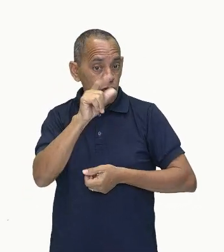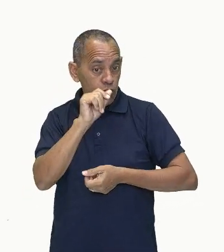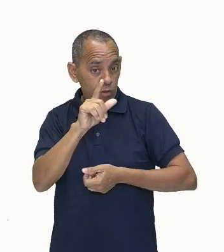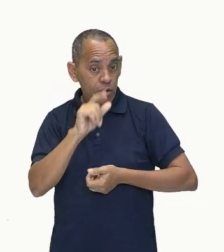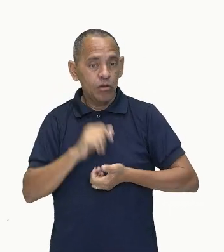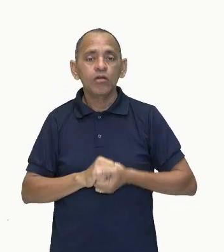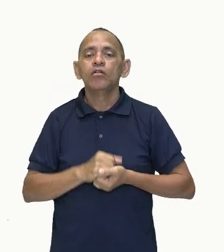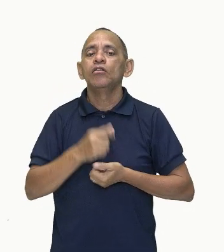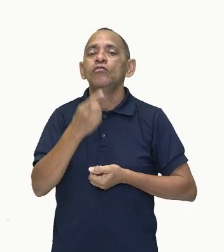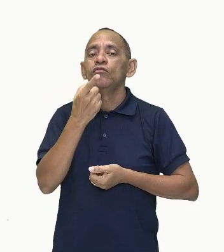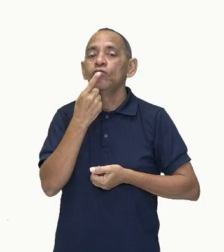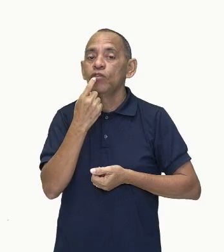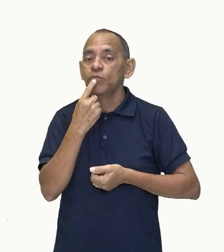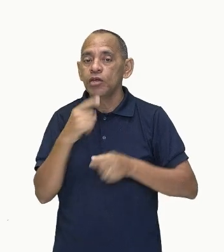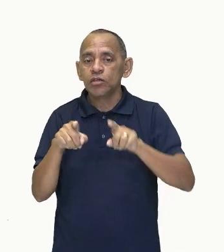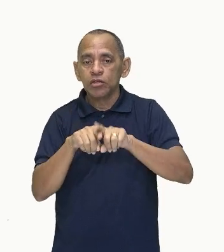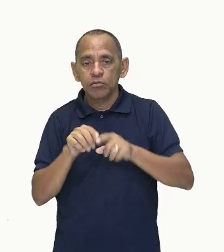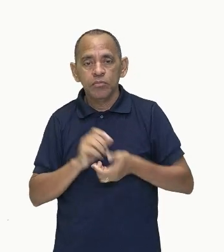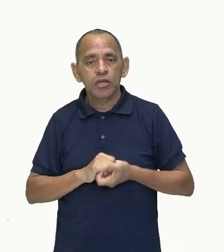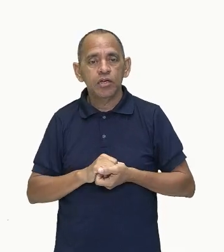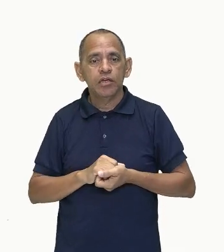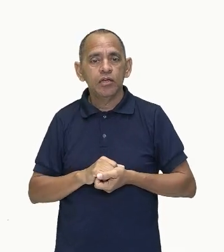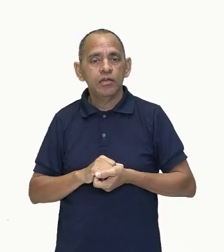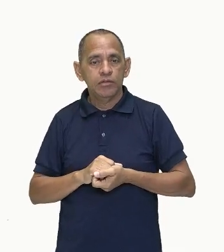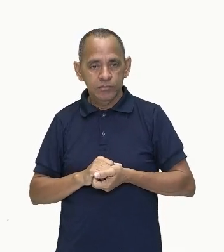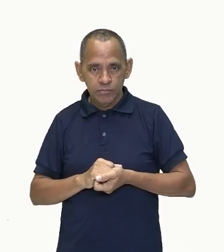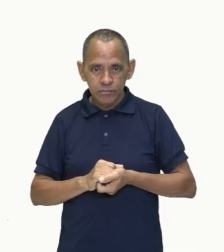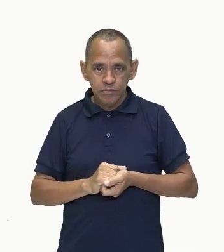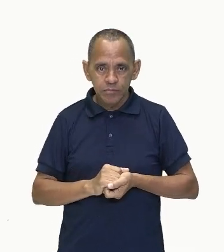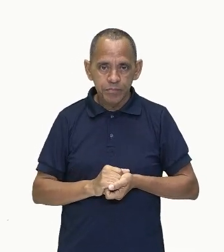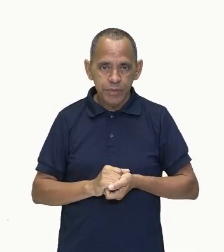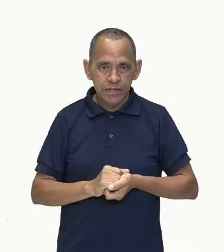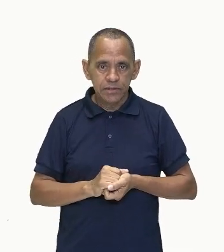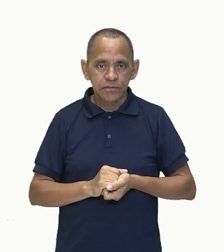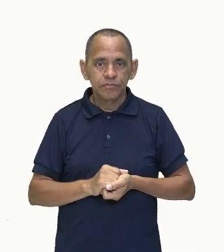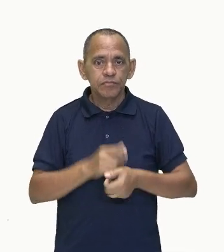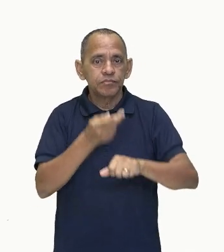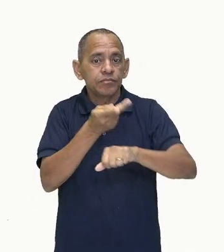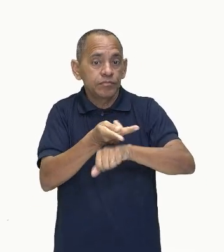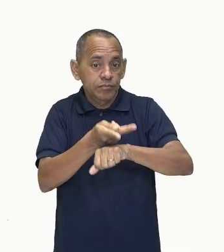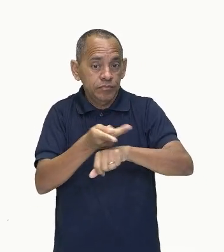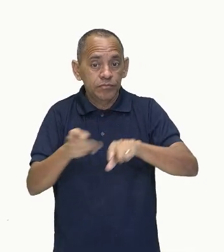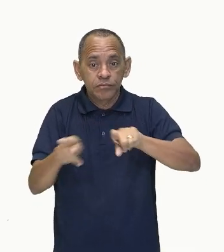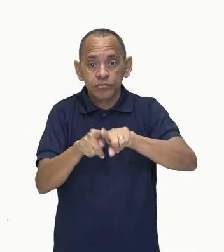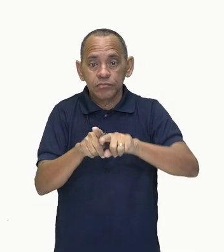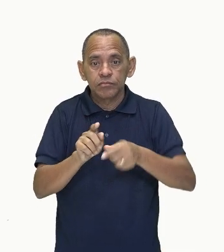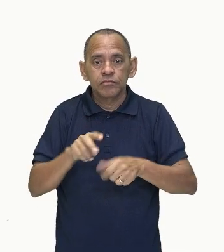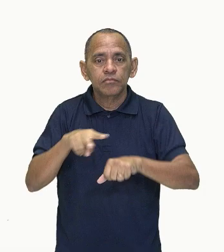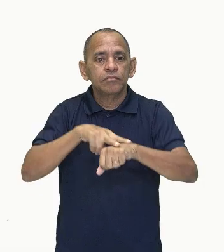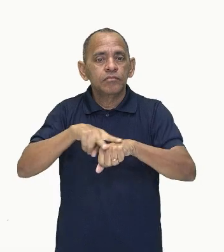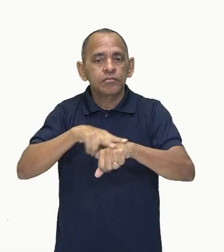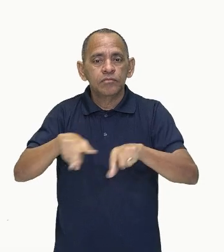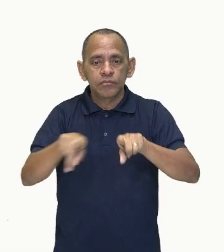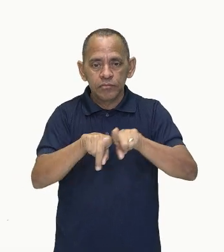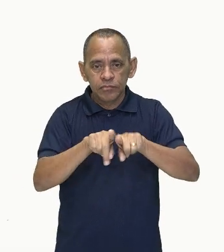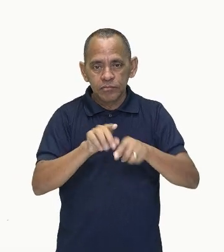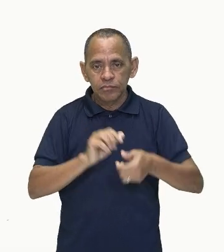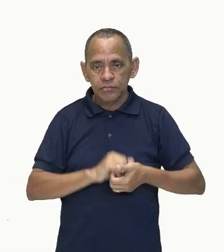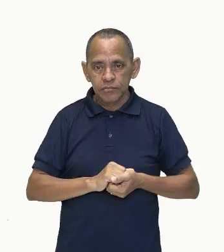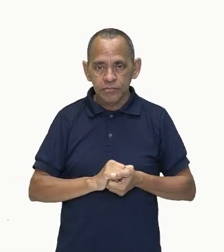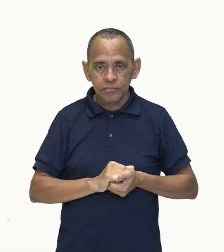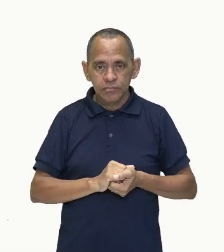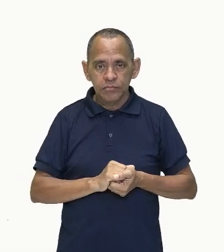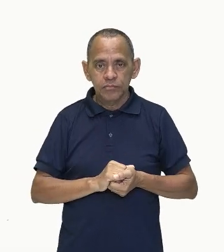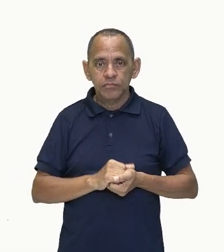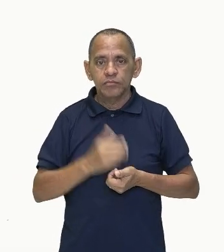e o verde, tá bom? Então, nós vamos aqui construir as nossas barras, tá bom? Então, nós vamos ter que ter aqui, ó, uma barra para o vermelho,